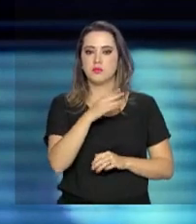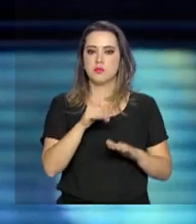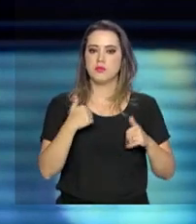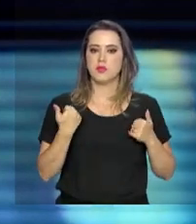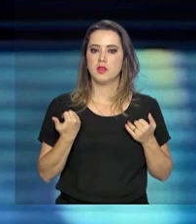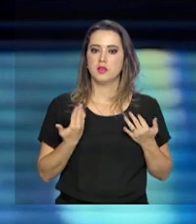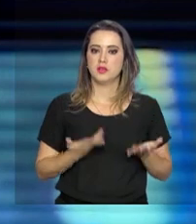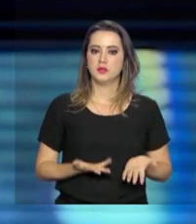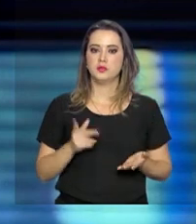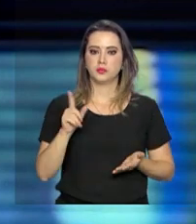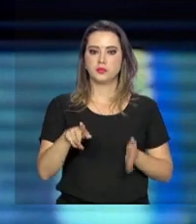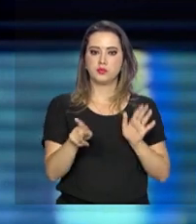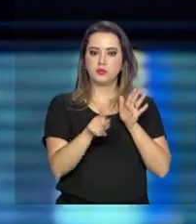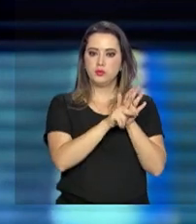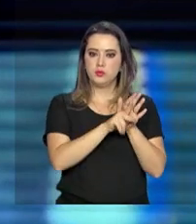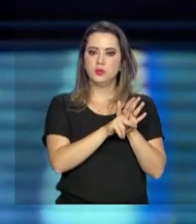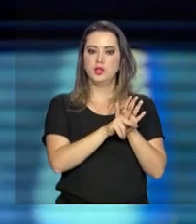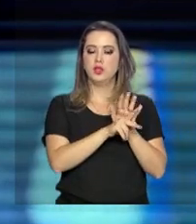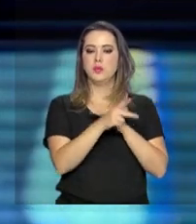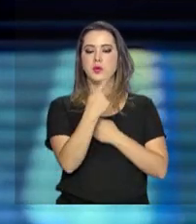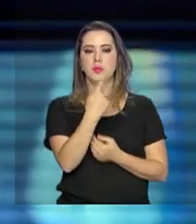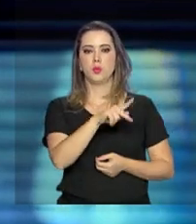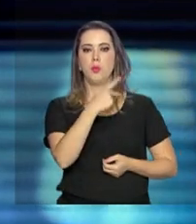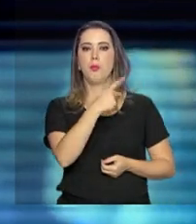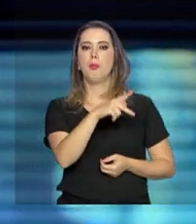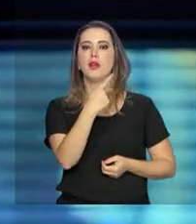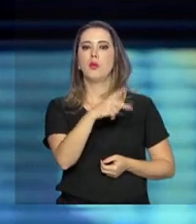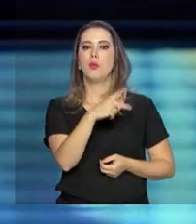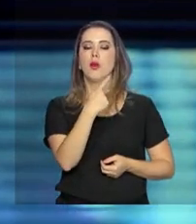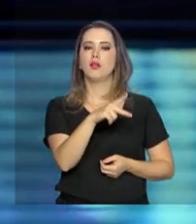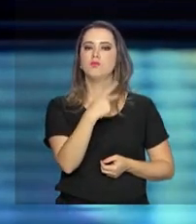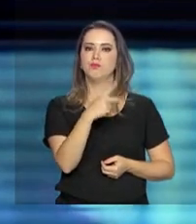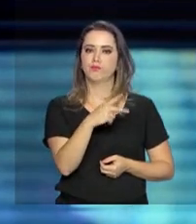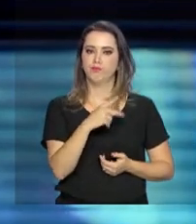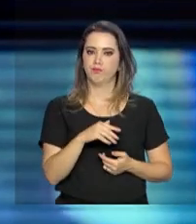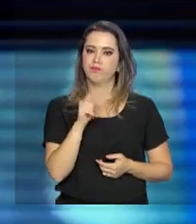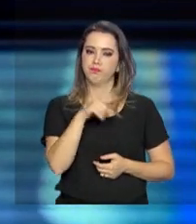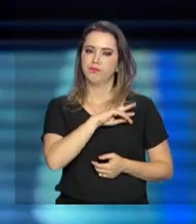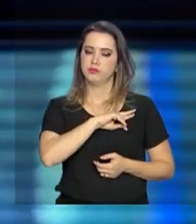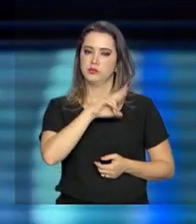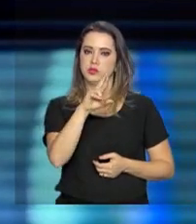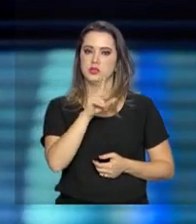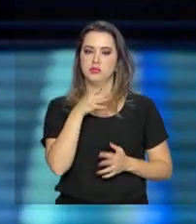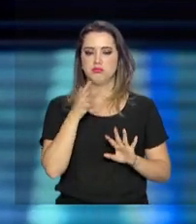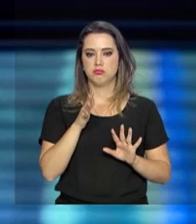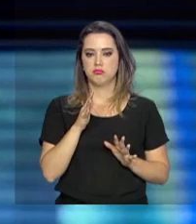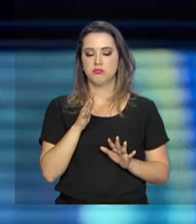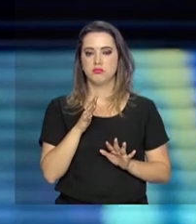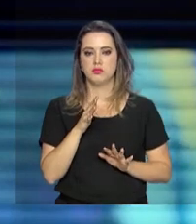portanto. Eles são responsáveis diretos por